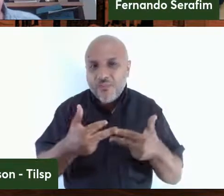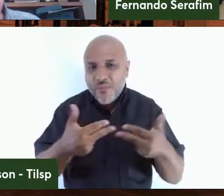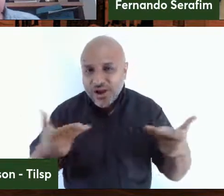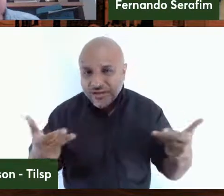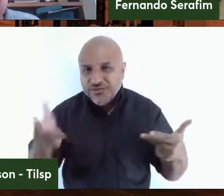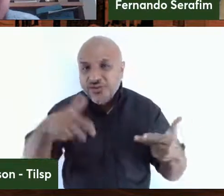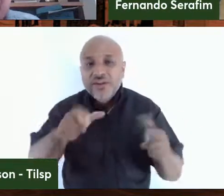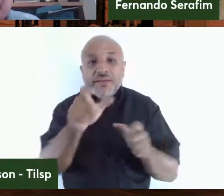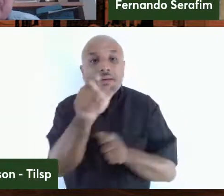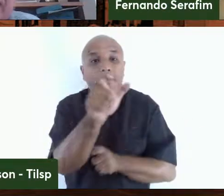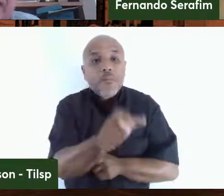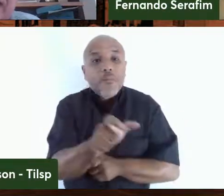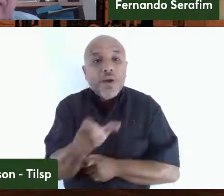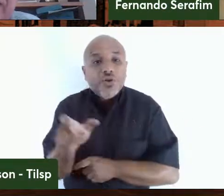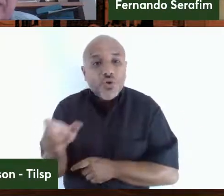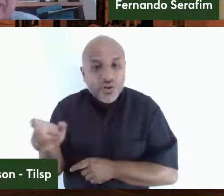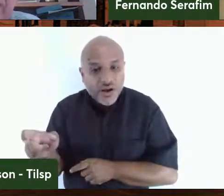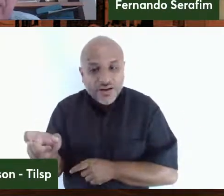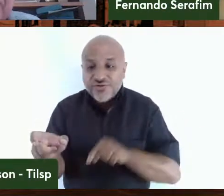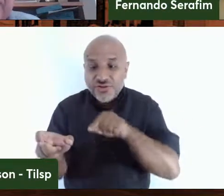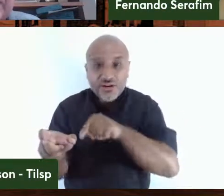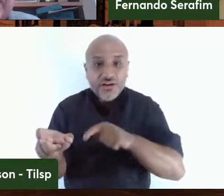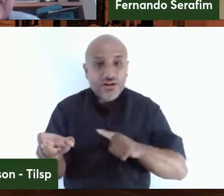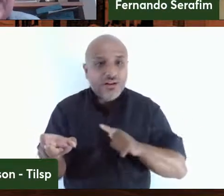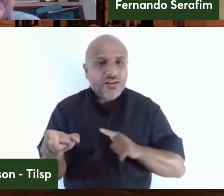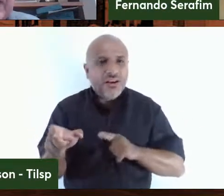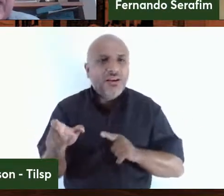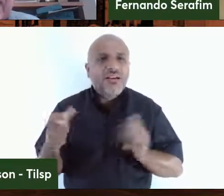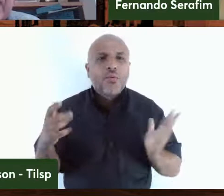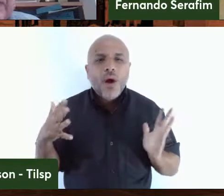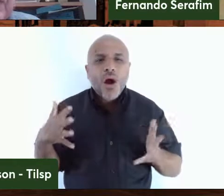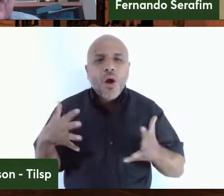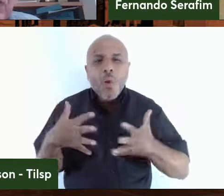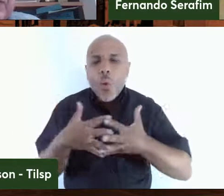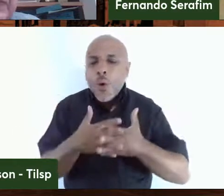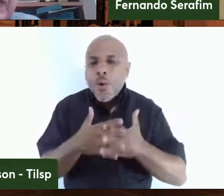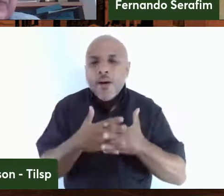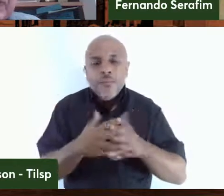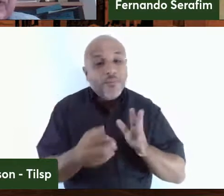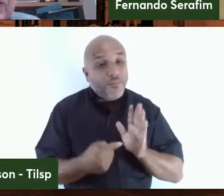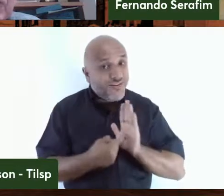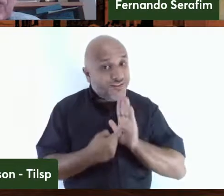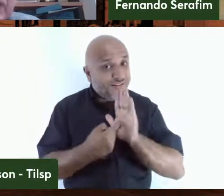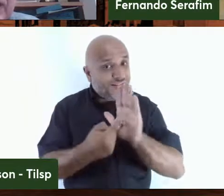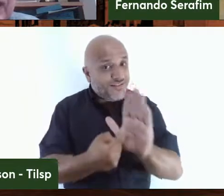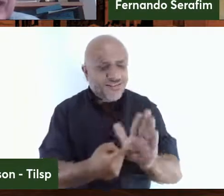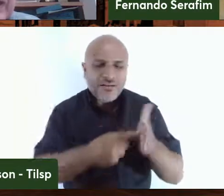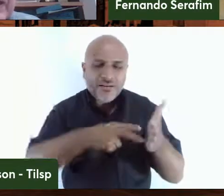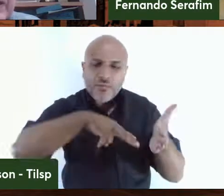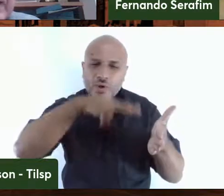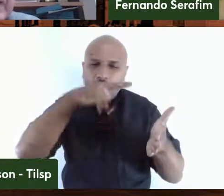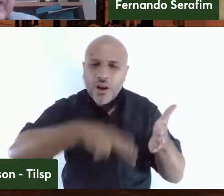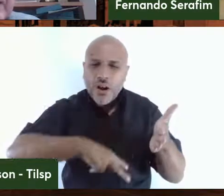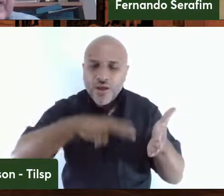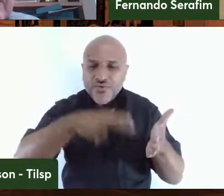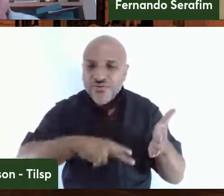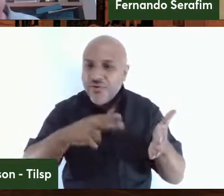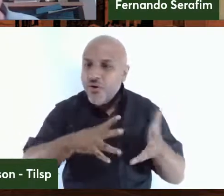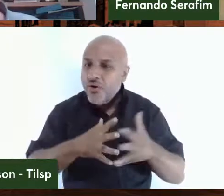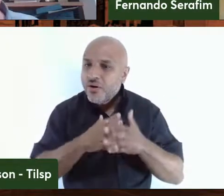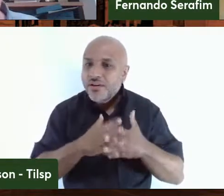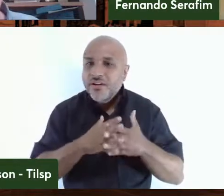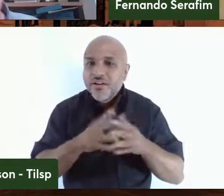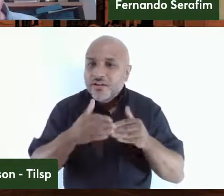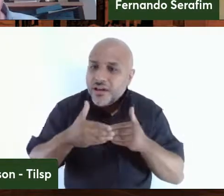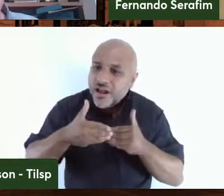esses personagens eles têm que ter, vamos dizer, uma complexidade, apresentar uma complexidade para o leitor que vai